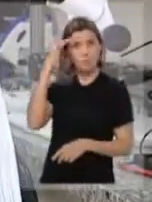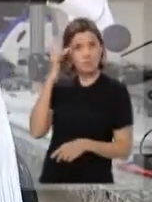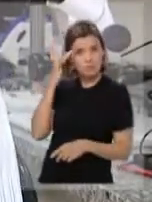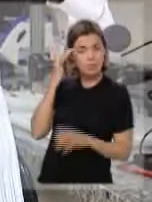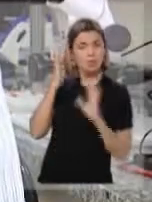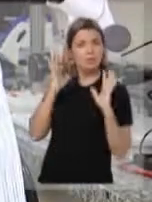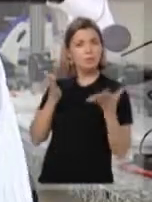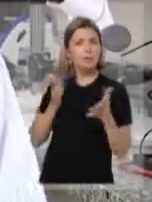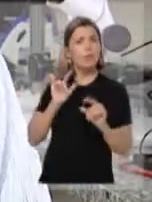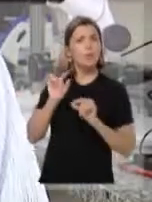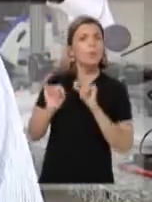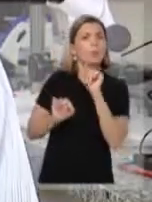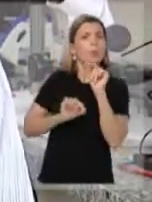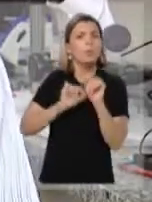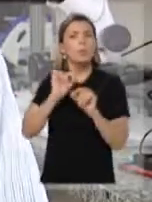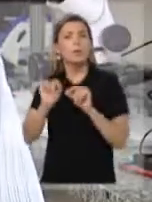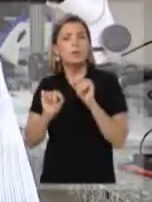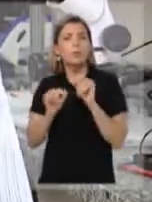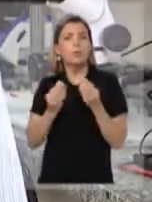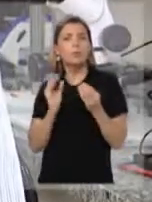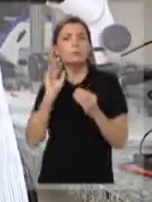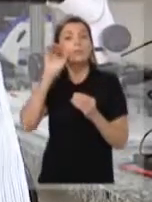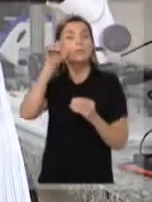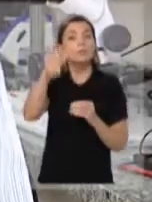com a atividade motora,